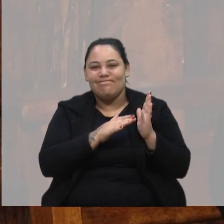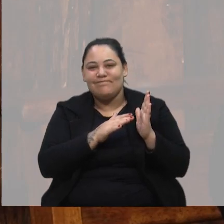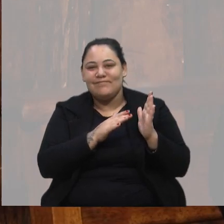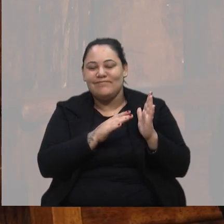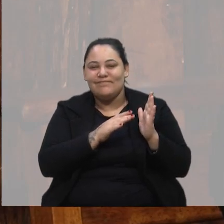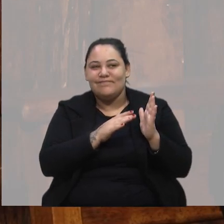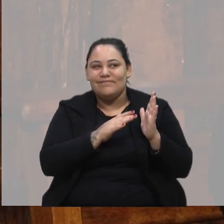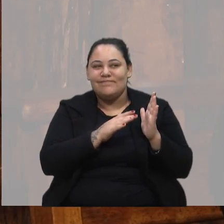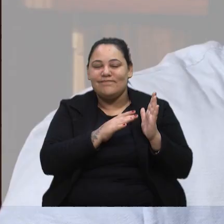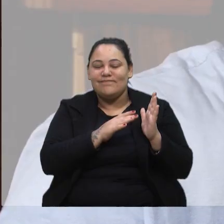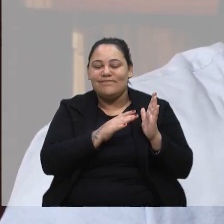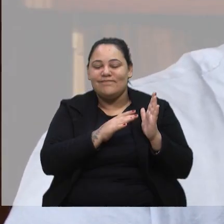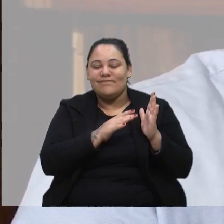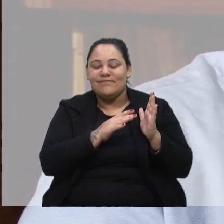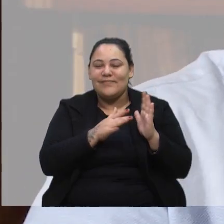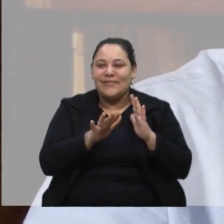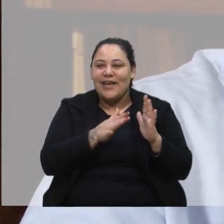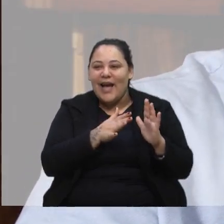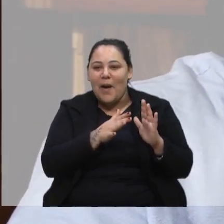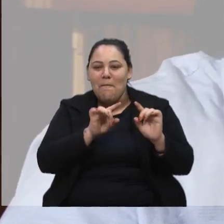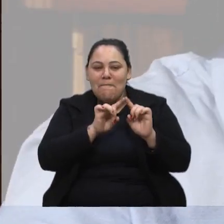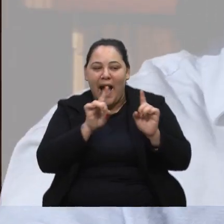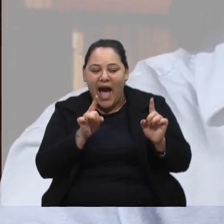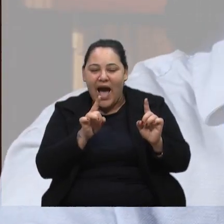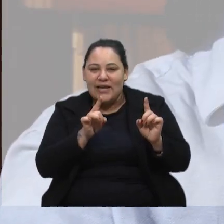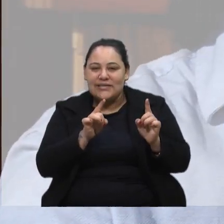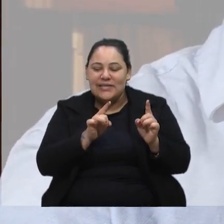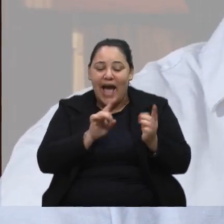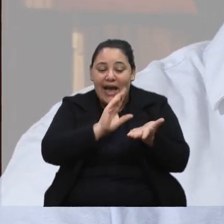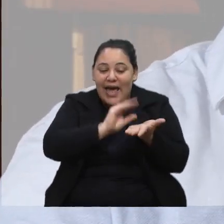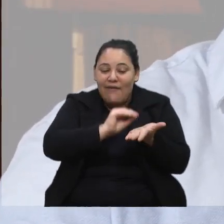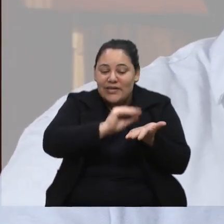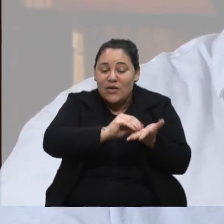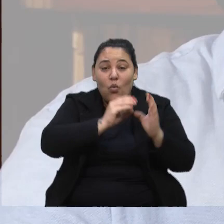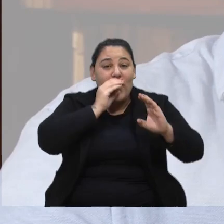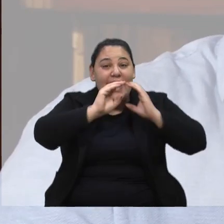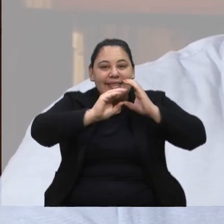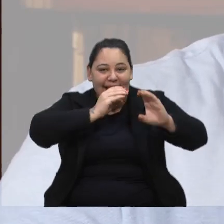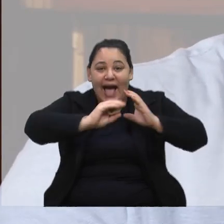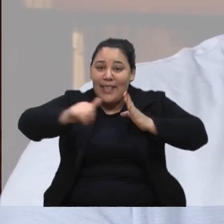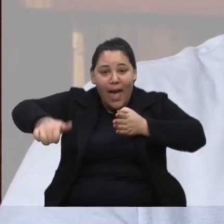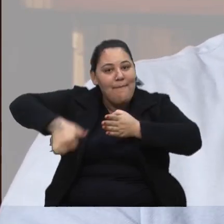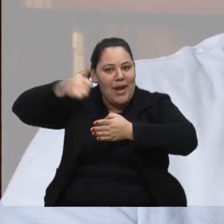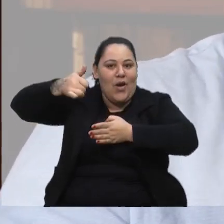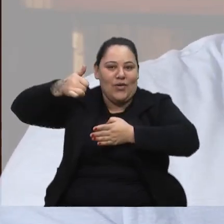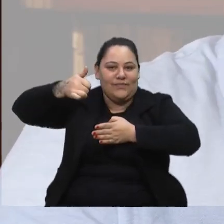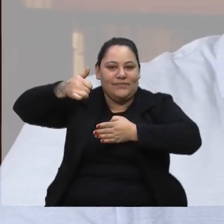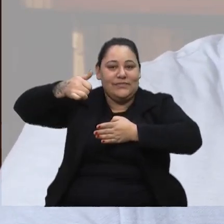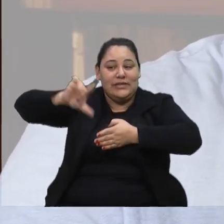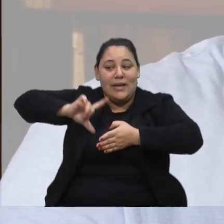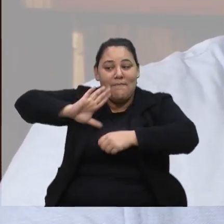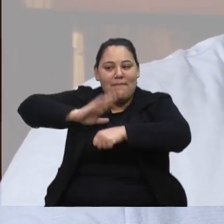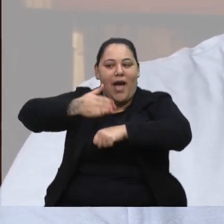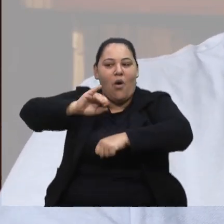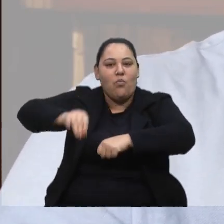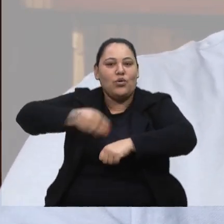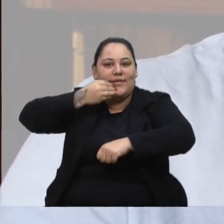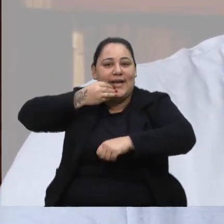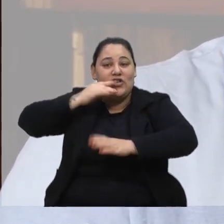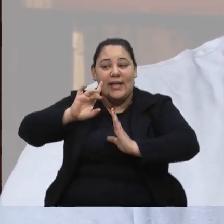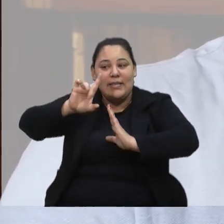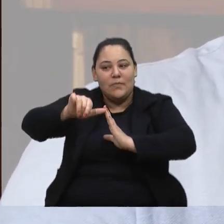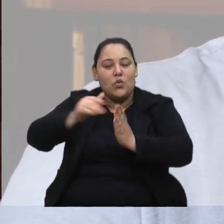CD cantado não, o CD cantado ele te abre muito mais portas, né? Então aí que eu comecei a